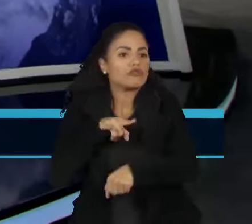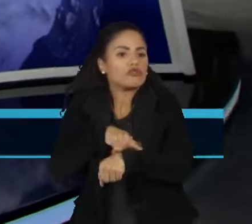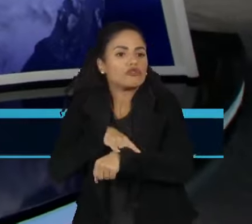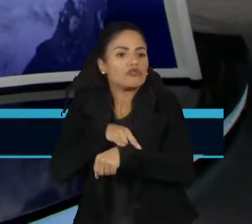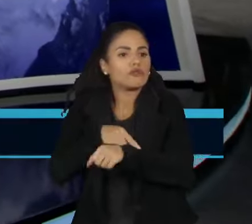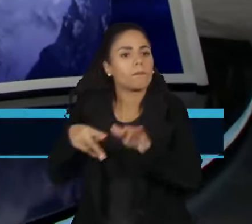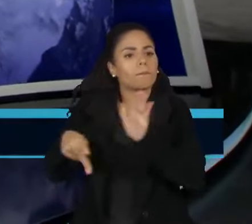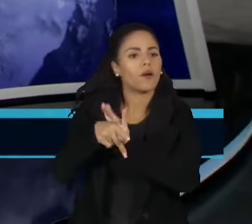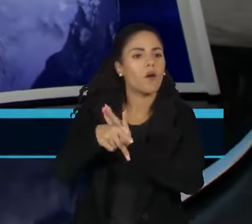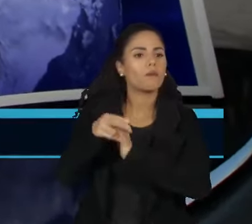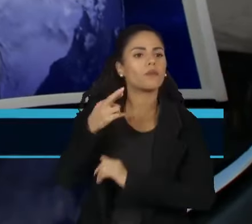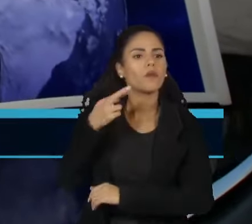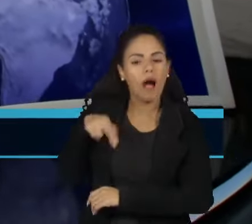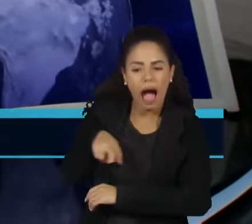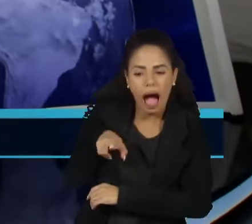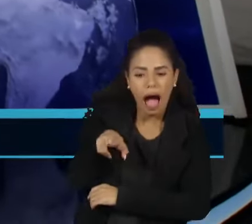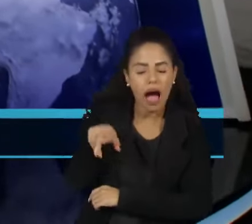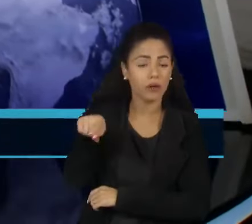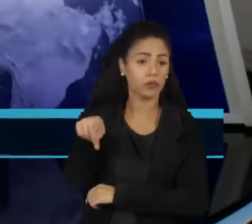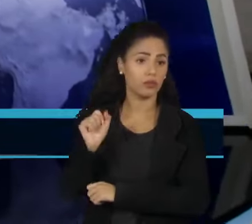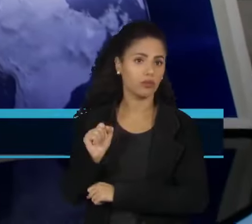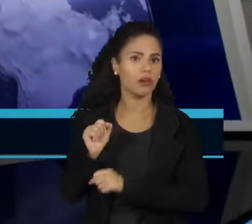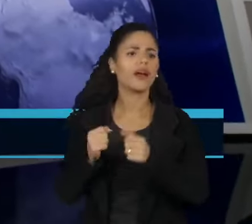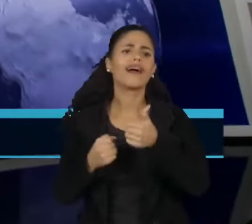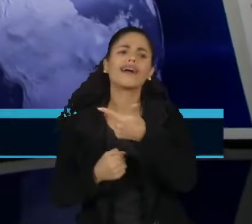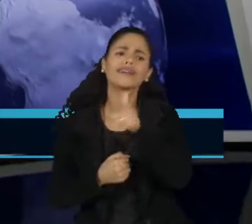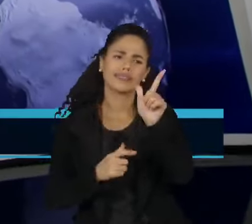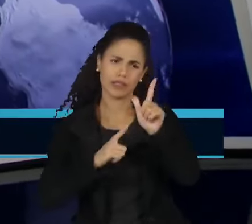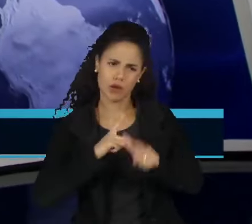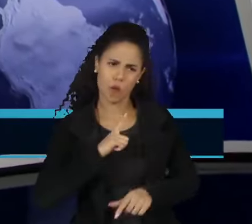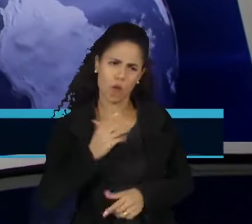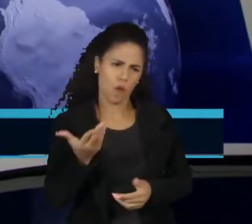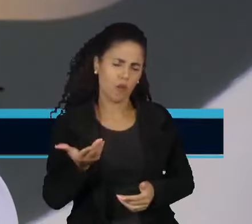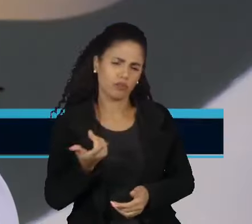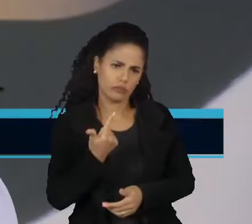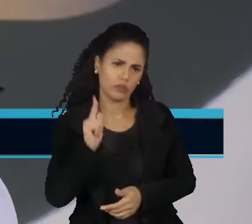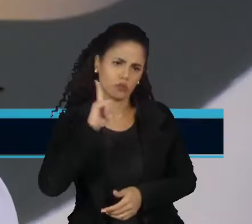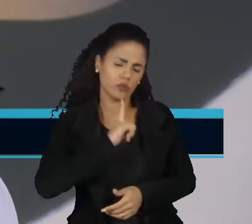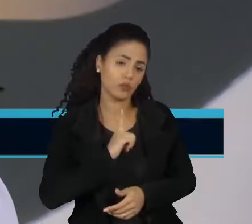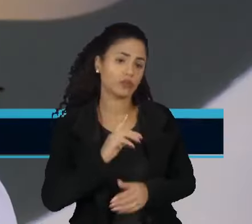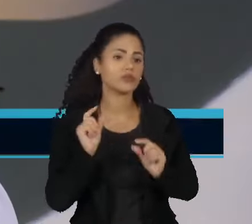ratos, principalmente, né? E tem outras situações, né? Essa coisa de